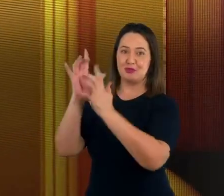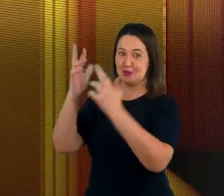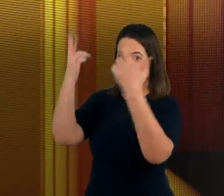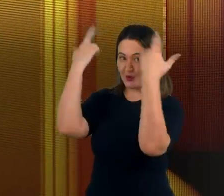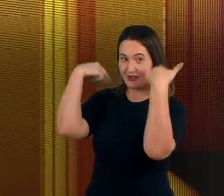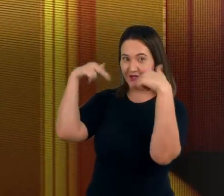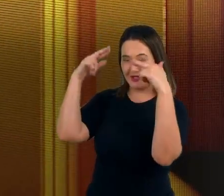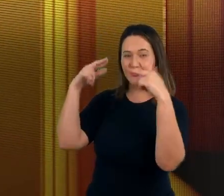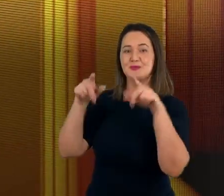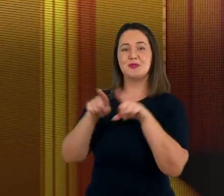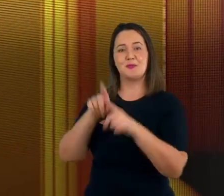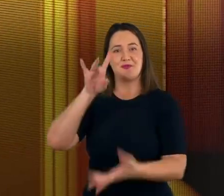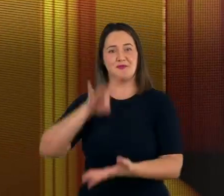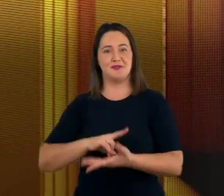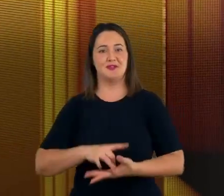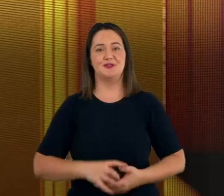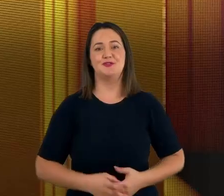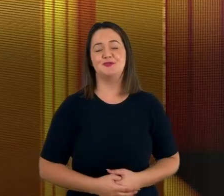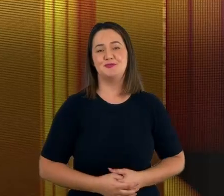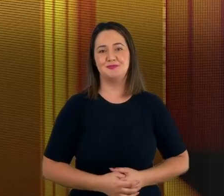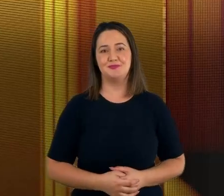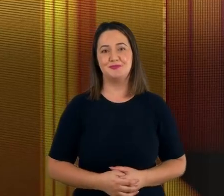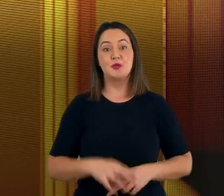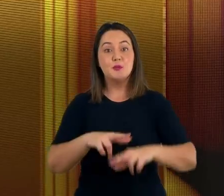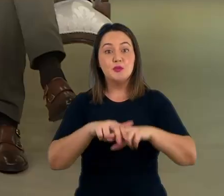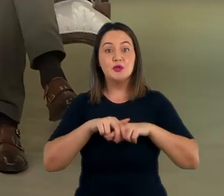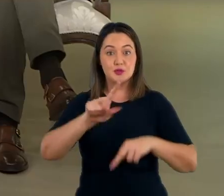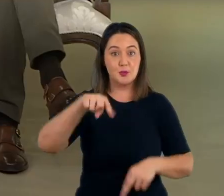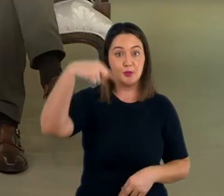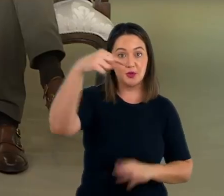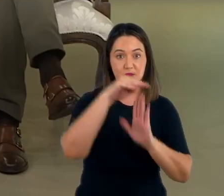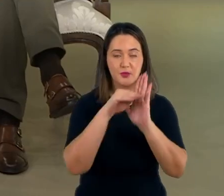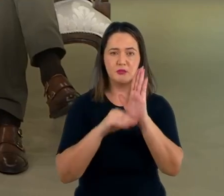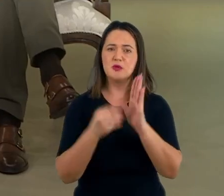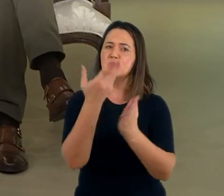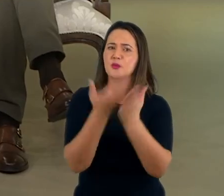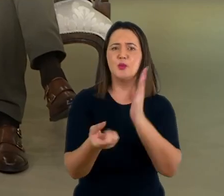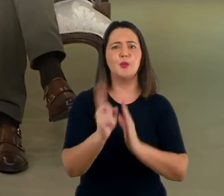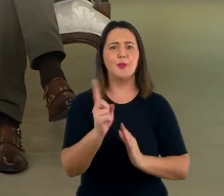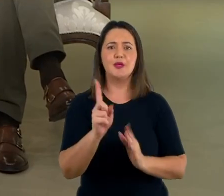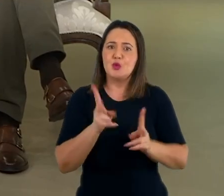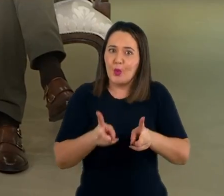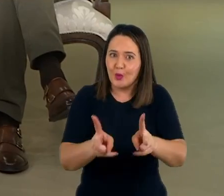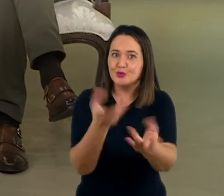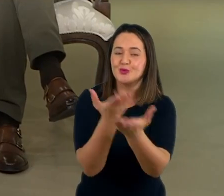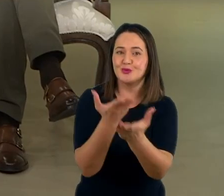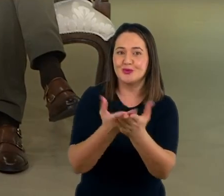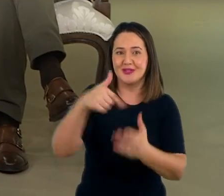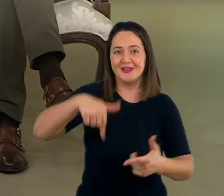do Cordeiro e da sua verdade. Portanto, não perca a continuação desse tema